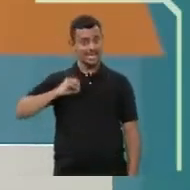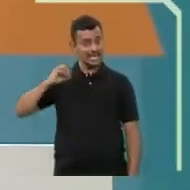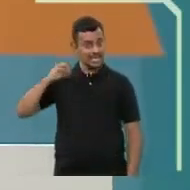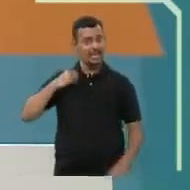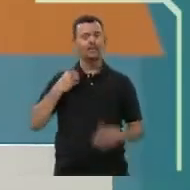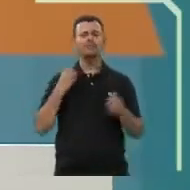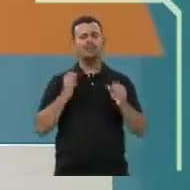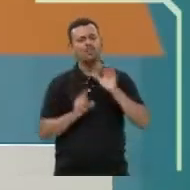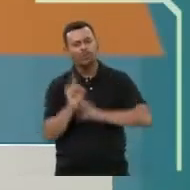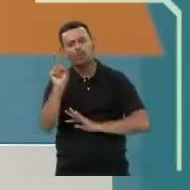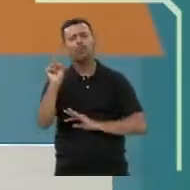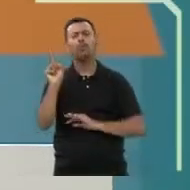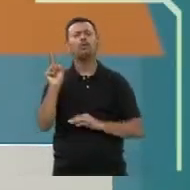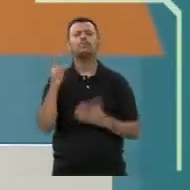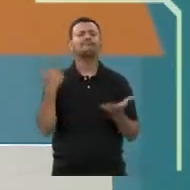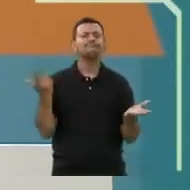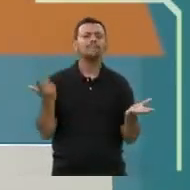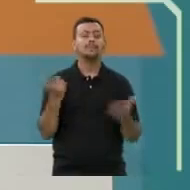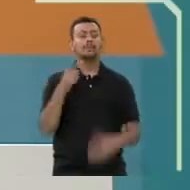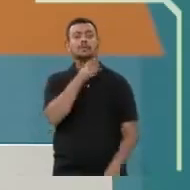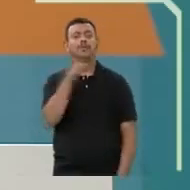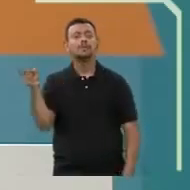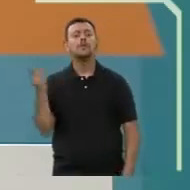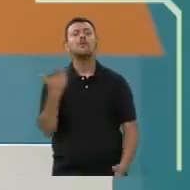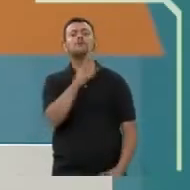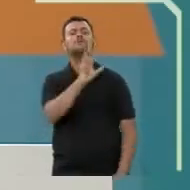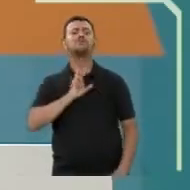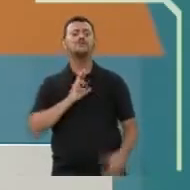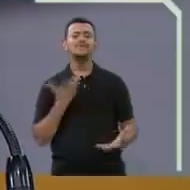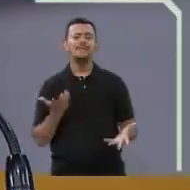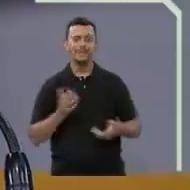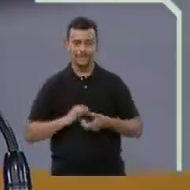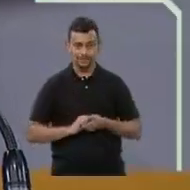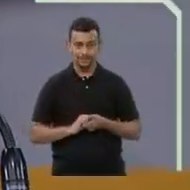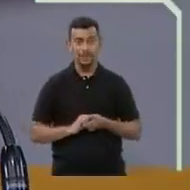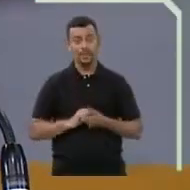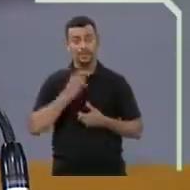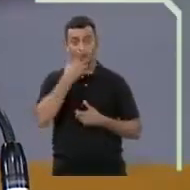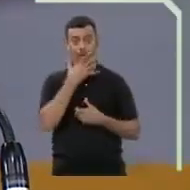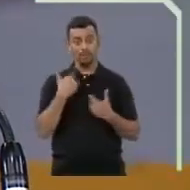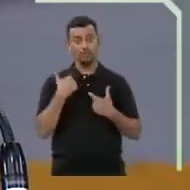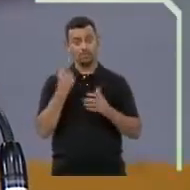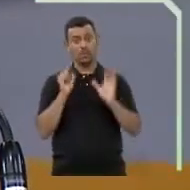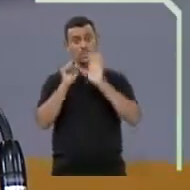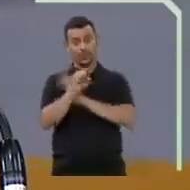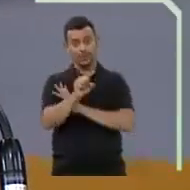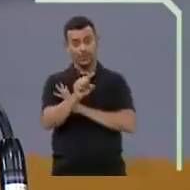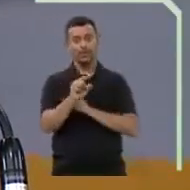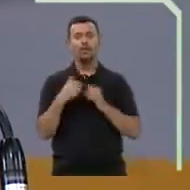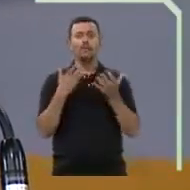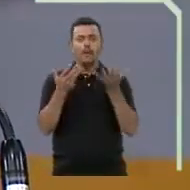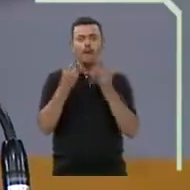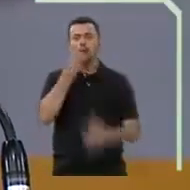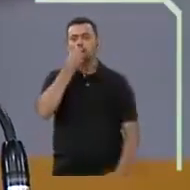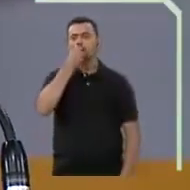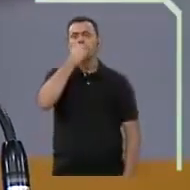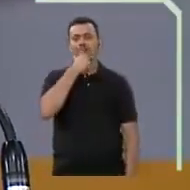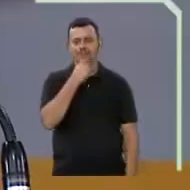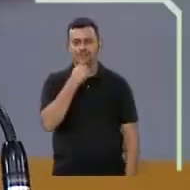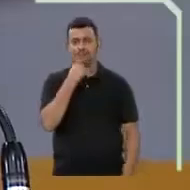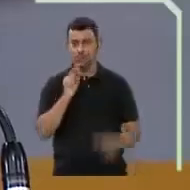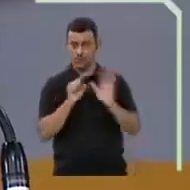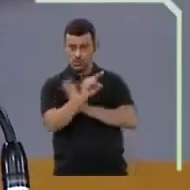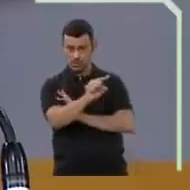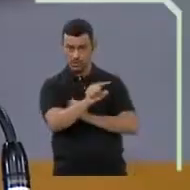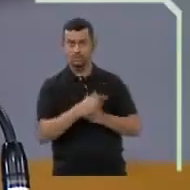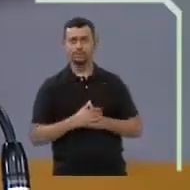pergunta. Quem escolhe para responder? A minha pergunta eu vou fazer ao candidato Boulos.